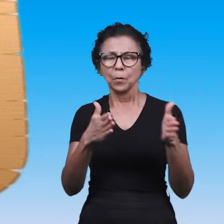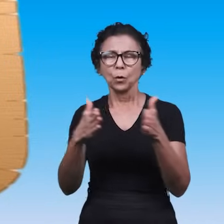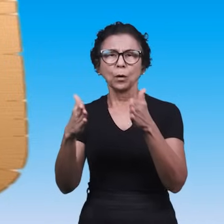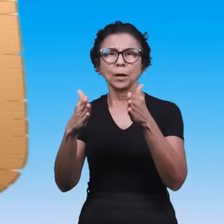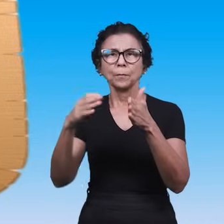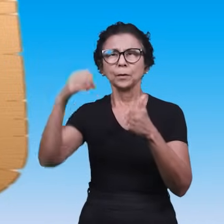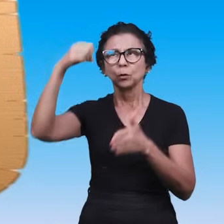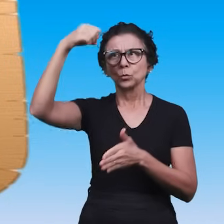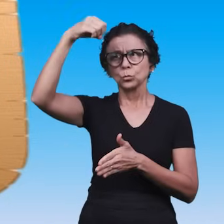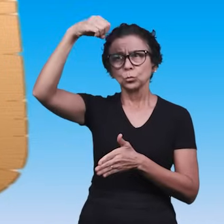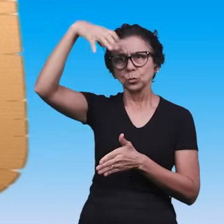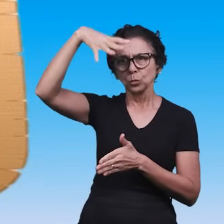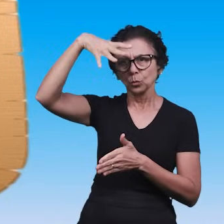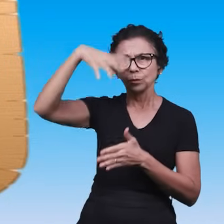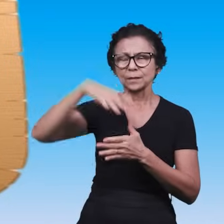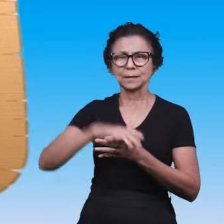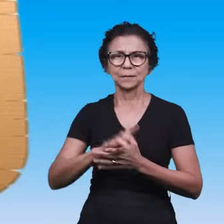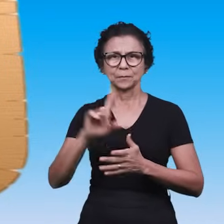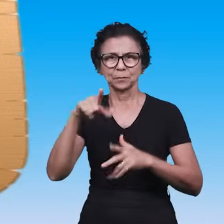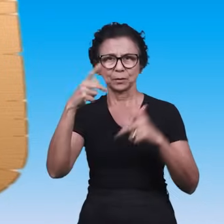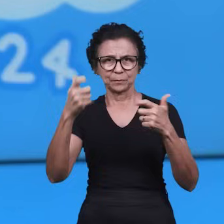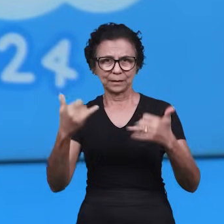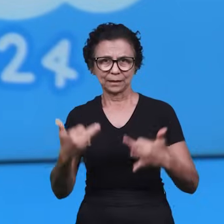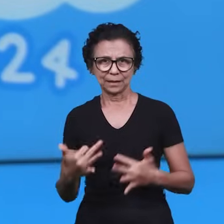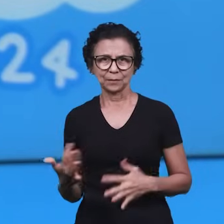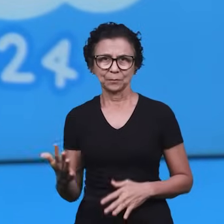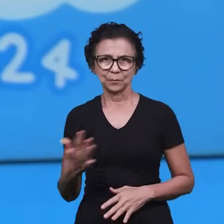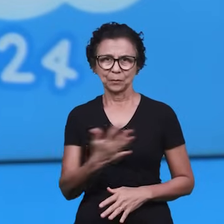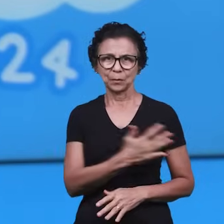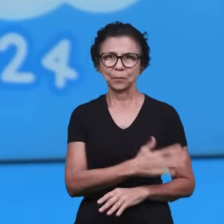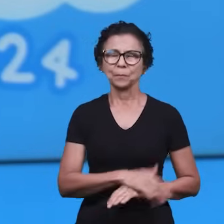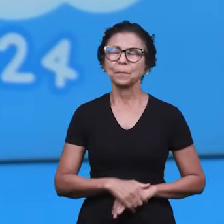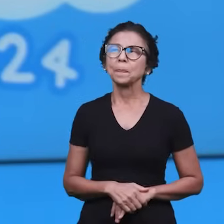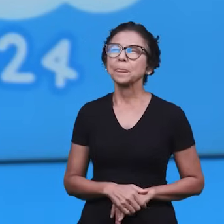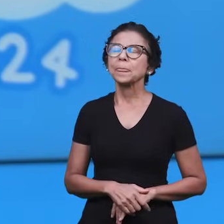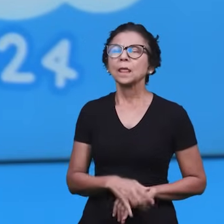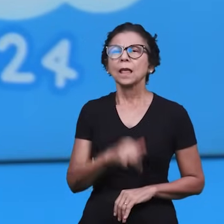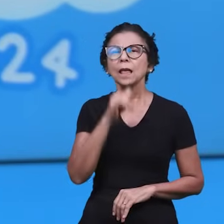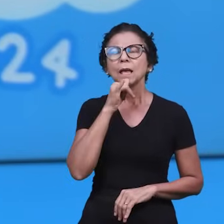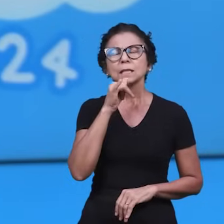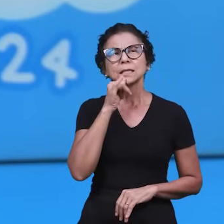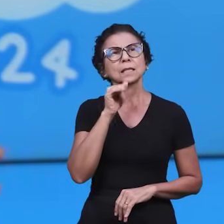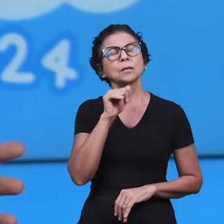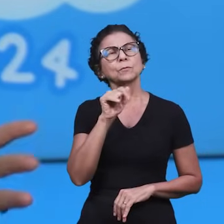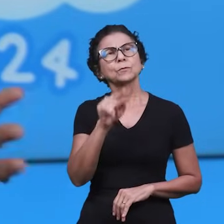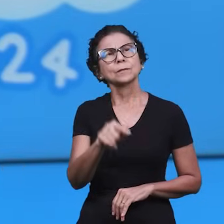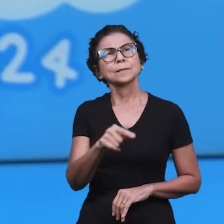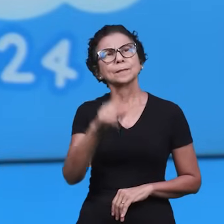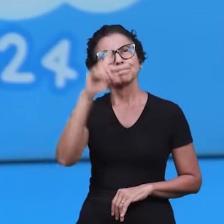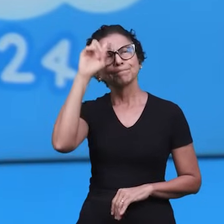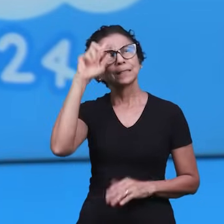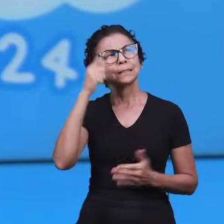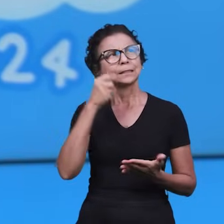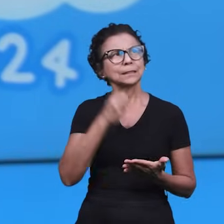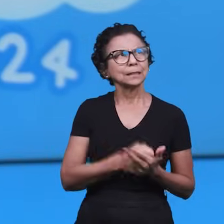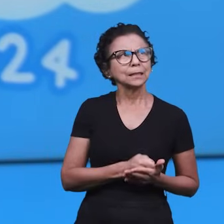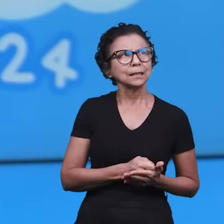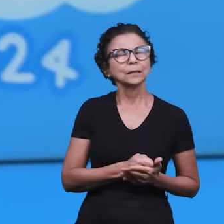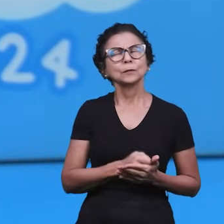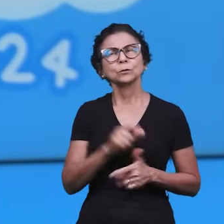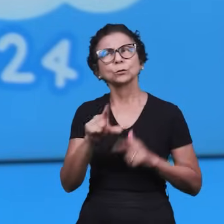nunca se sentiu inseguro na hora que precisa decidir o que fazer em certas situações do dia a